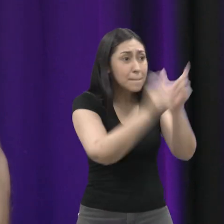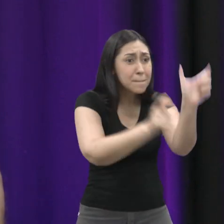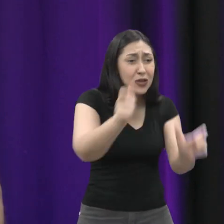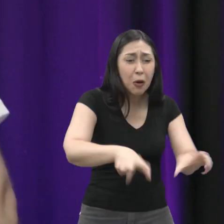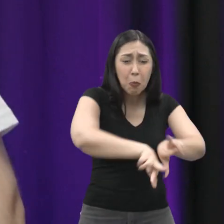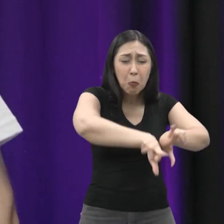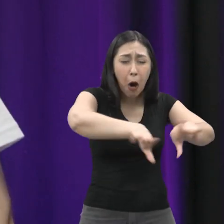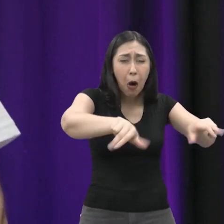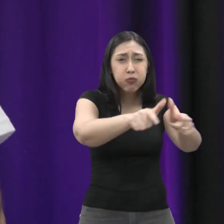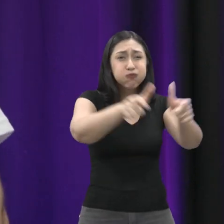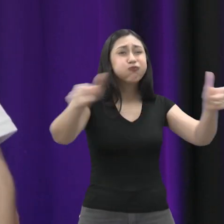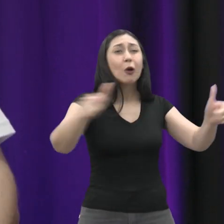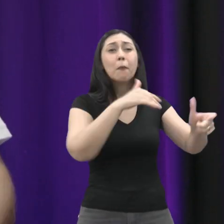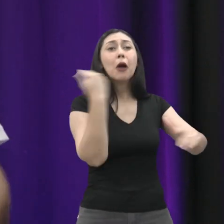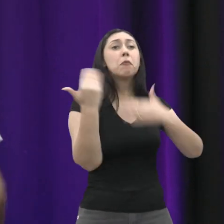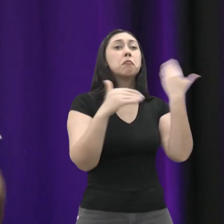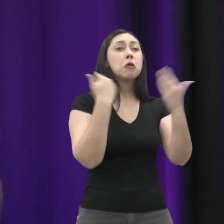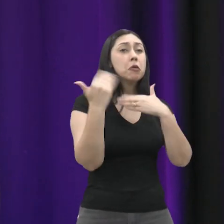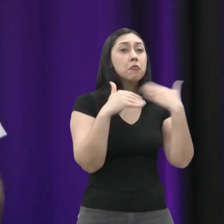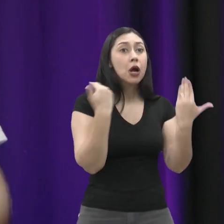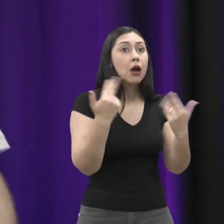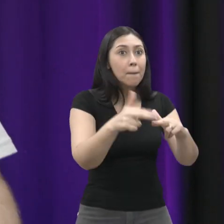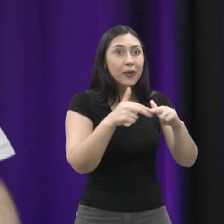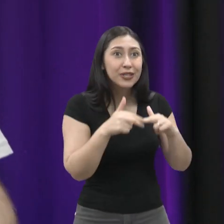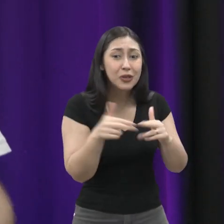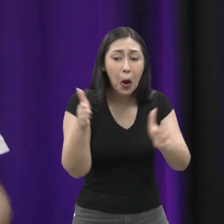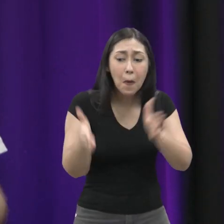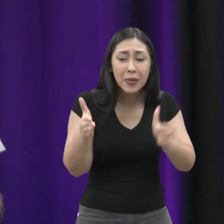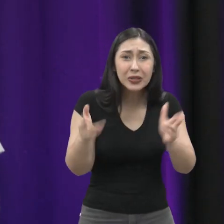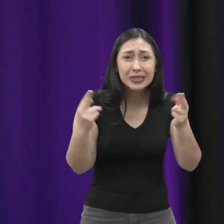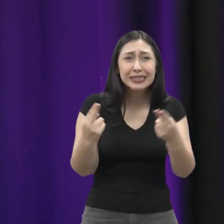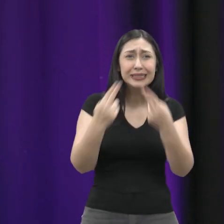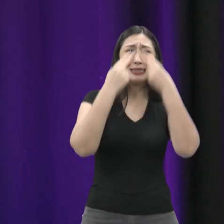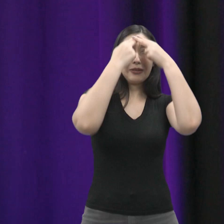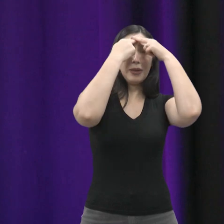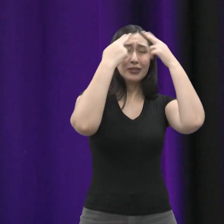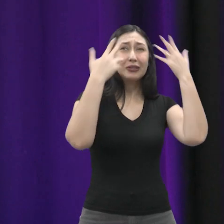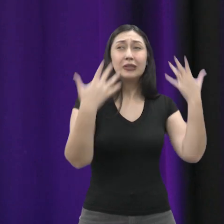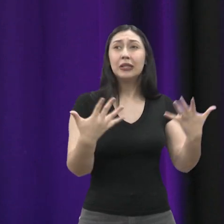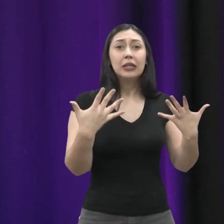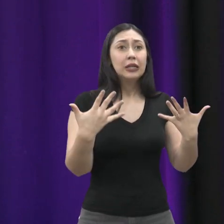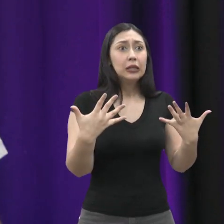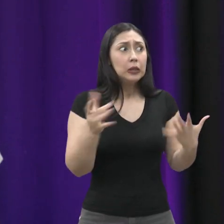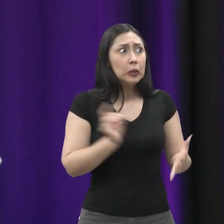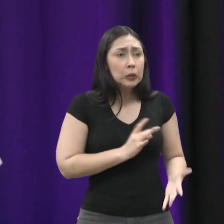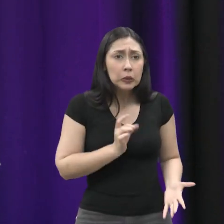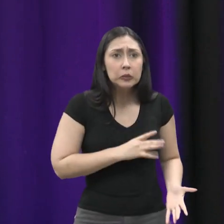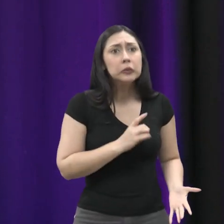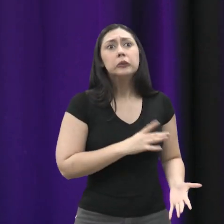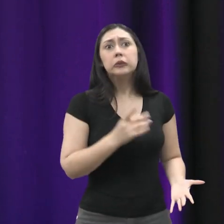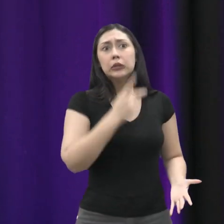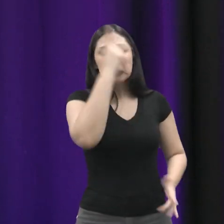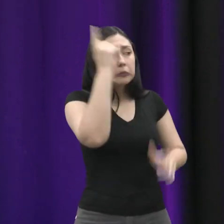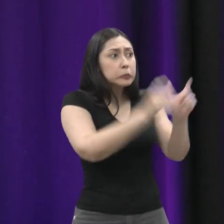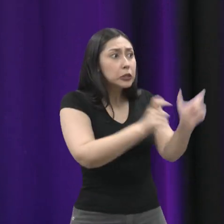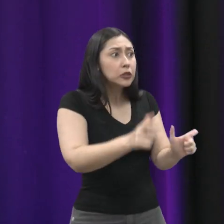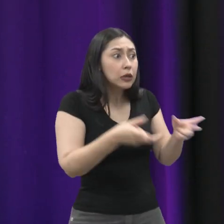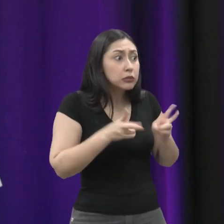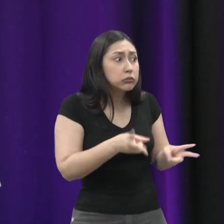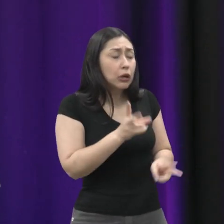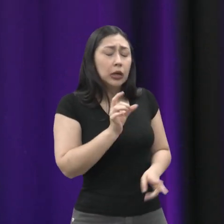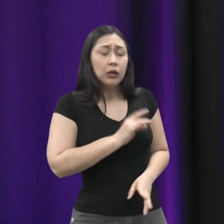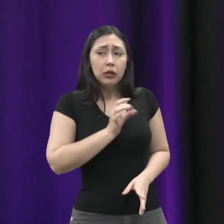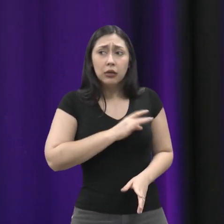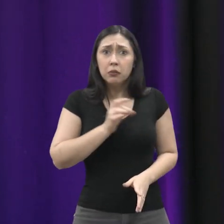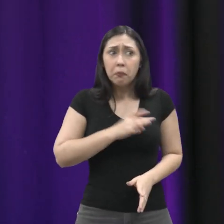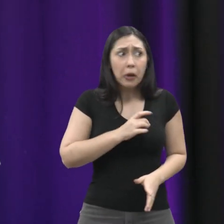que tornou um período muito traumático, muito amedrontador. As pessoas tinham muito medo